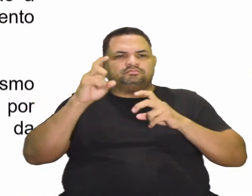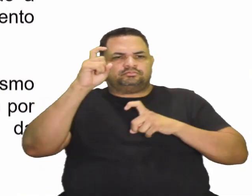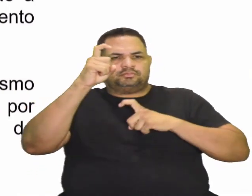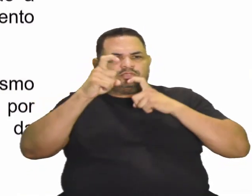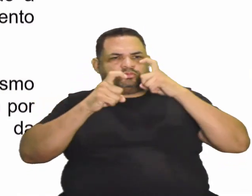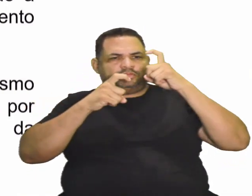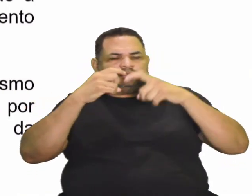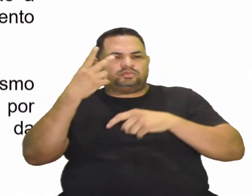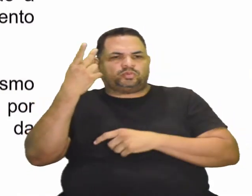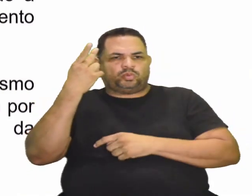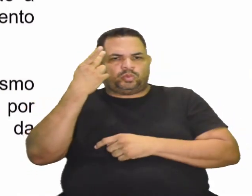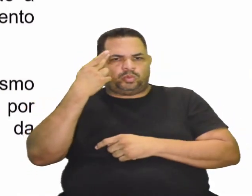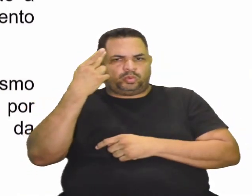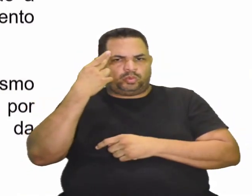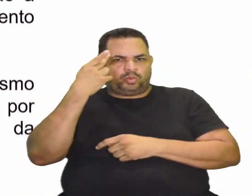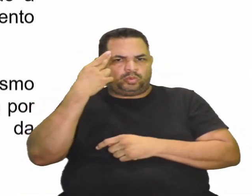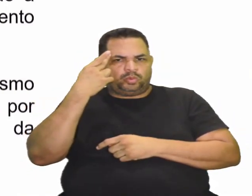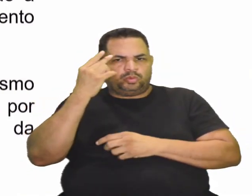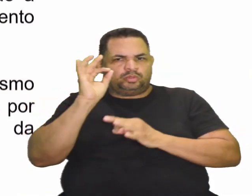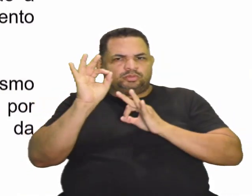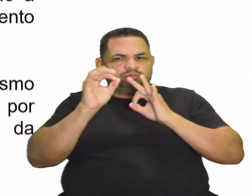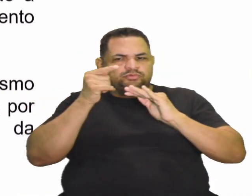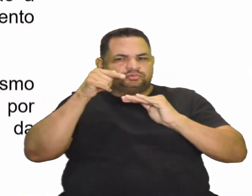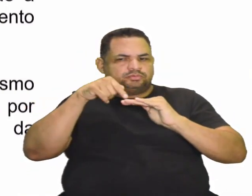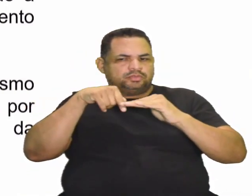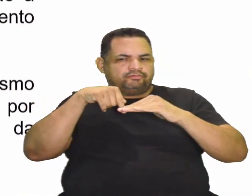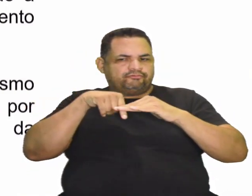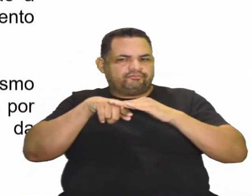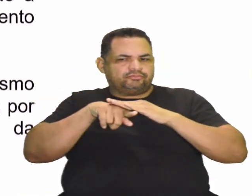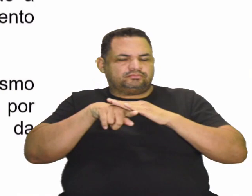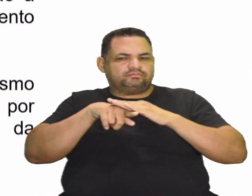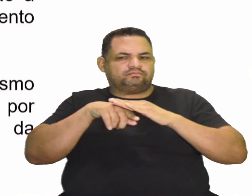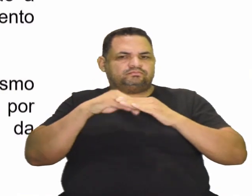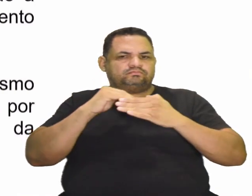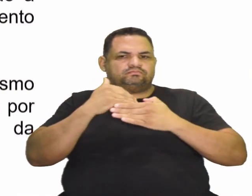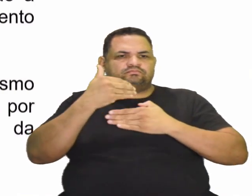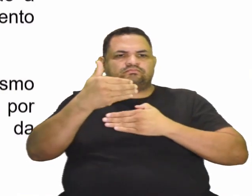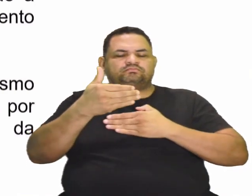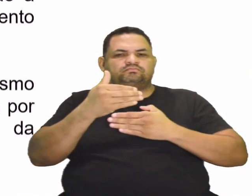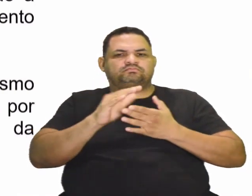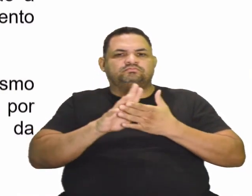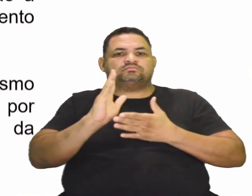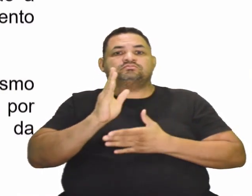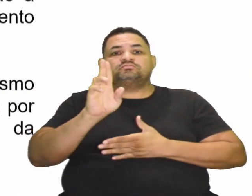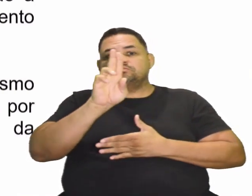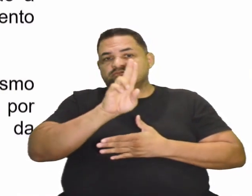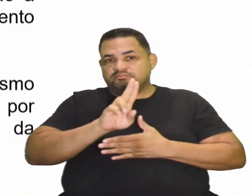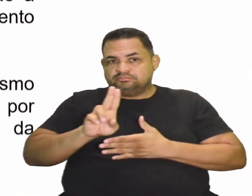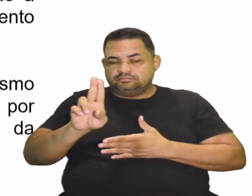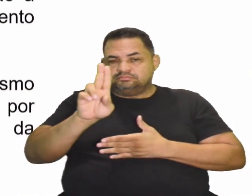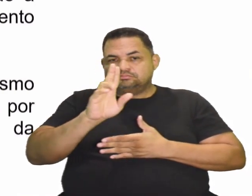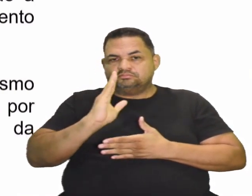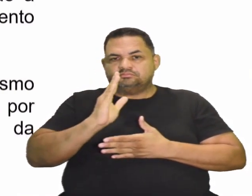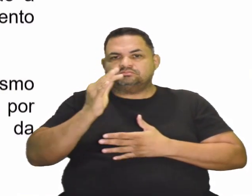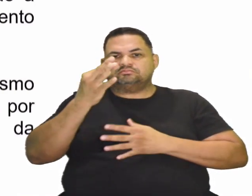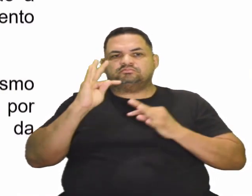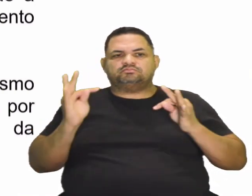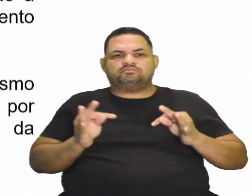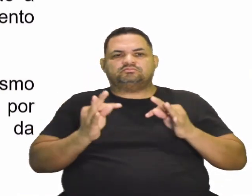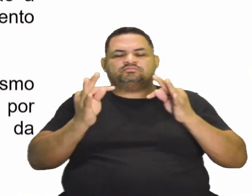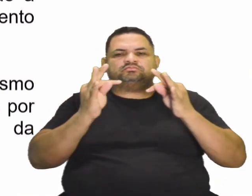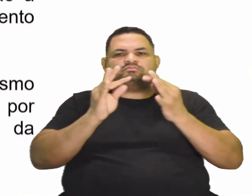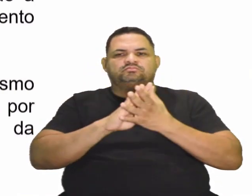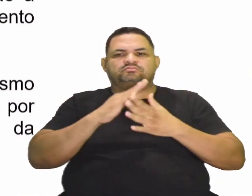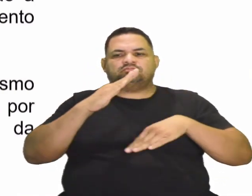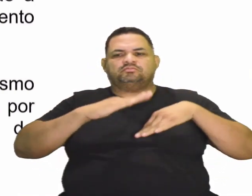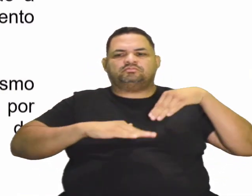a proporção e o efeito de profundidade? Nesse período já utilizavam essas técnicas, né? Os artistas